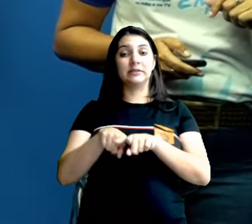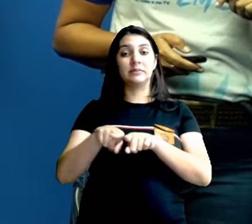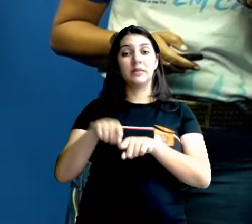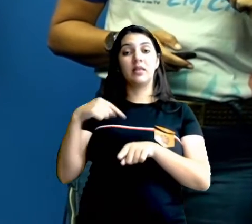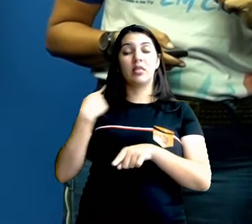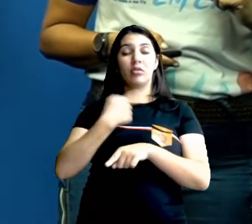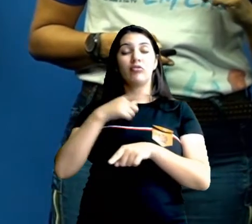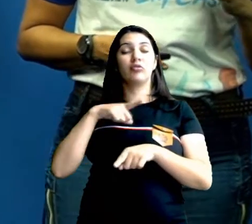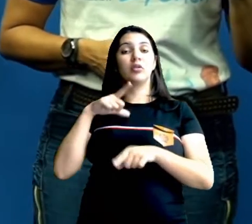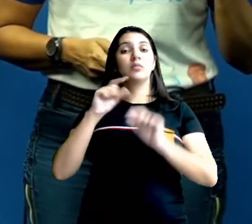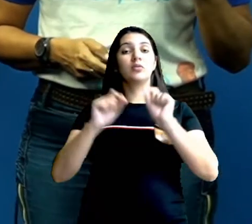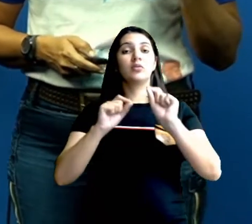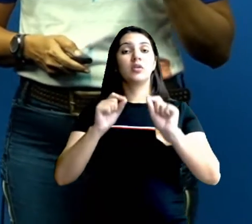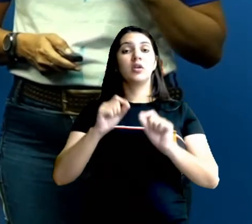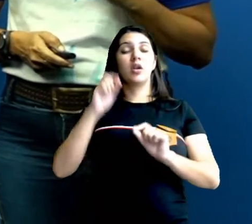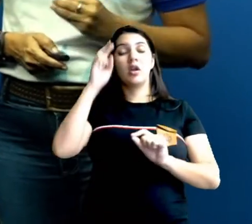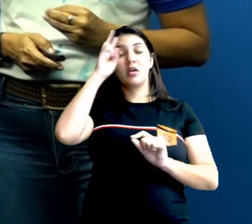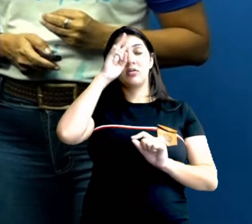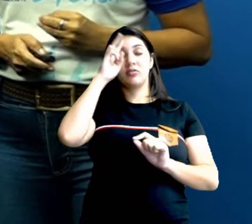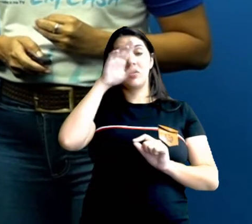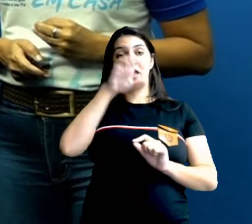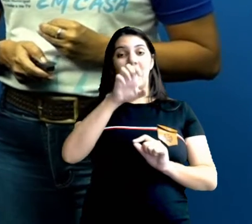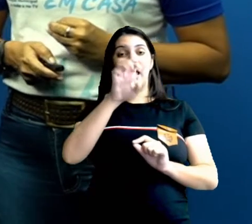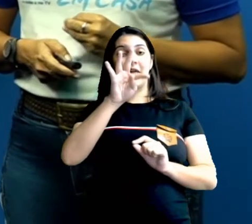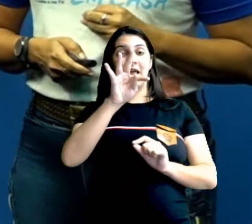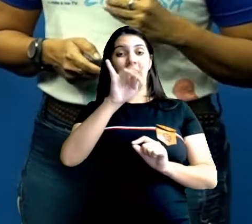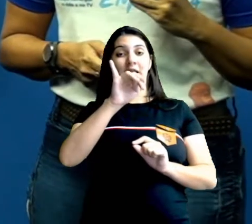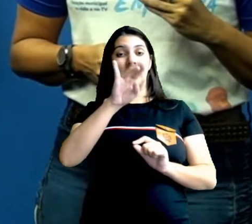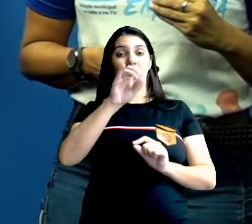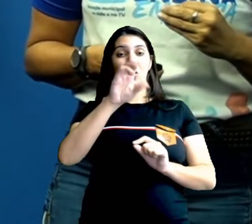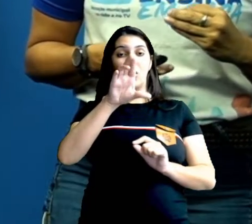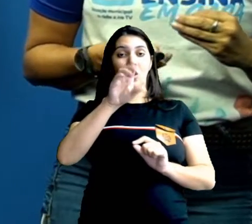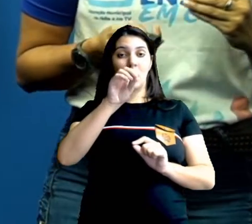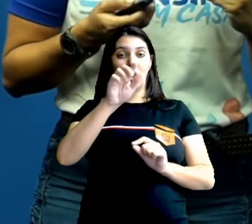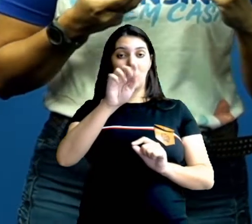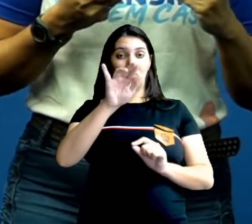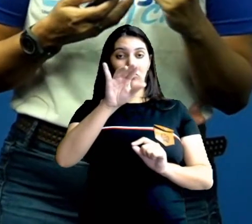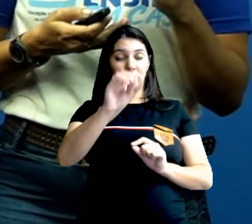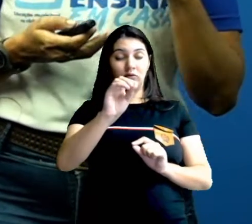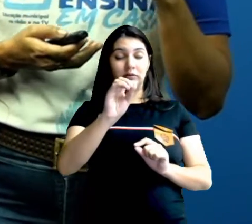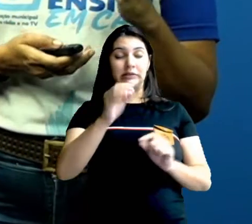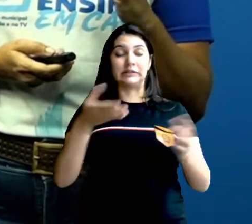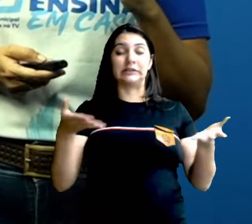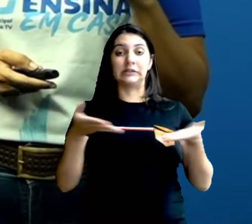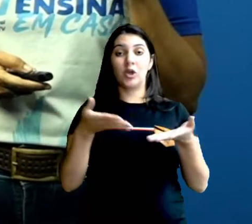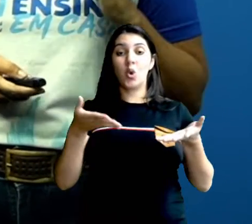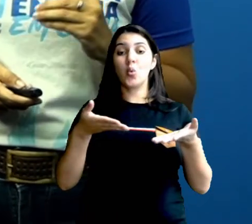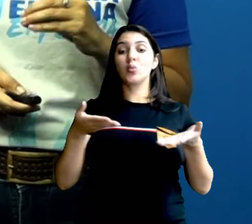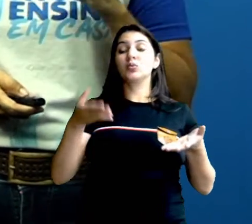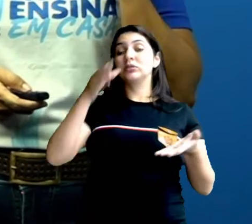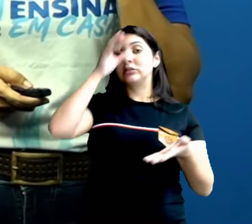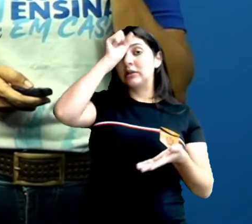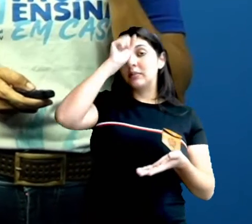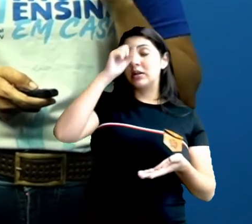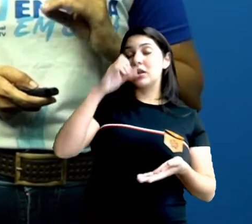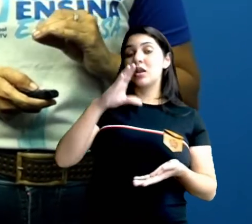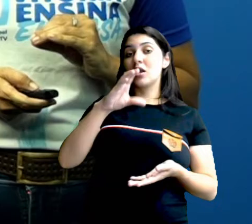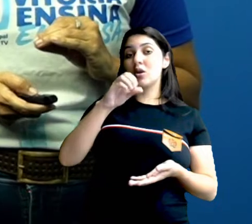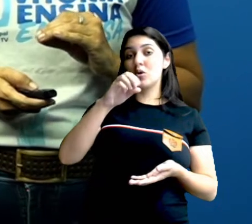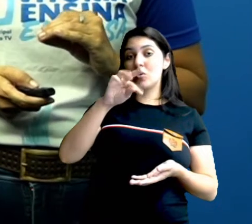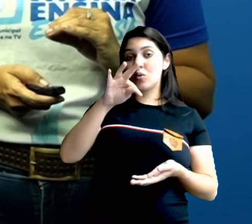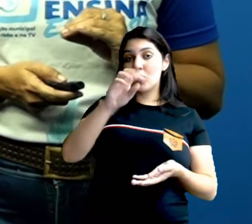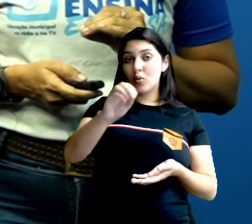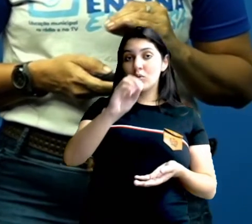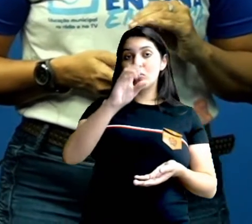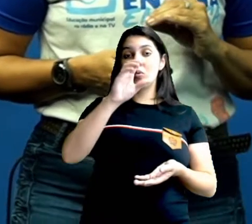temos o conto etiológico. Então, hoje a gente vai concentrar no conto etiológico, esse terceiro